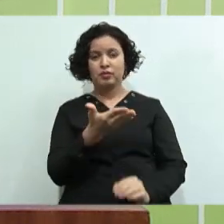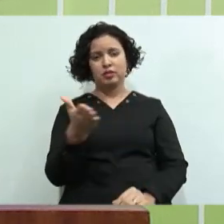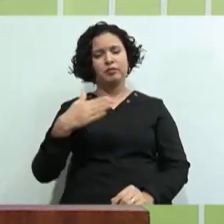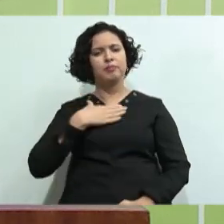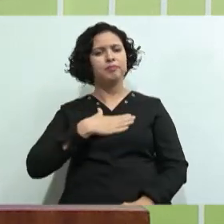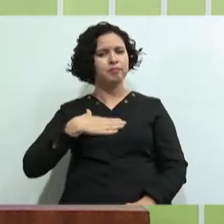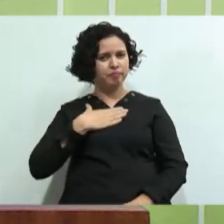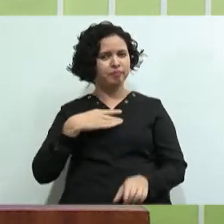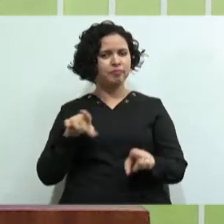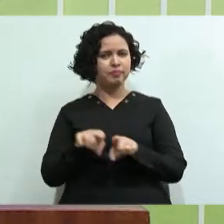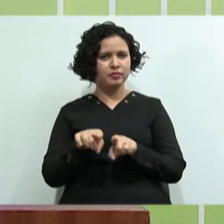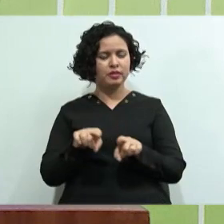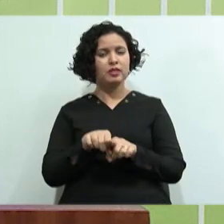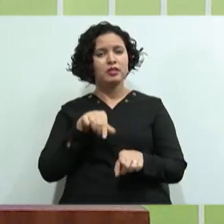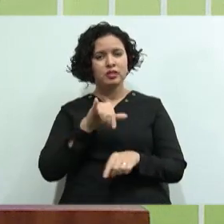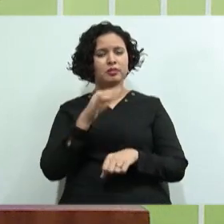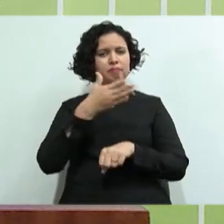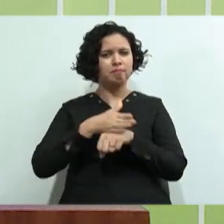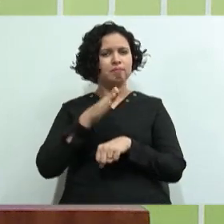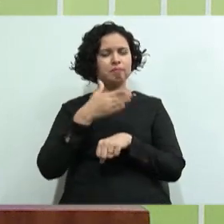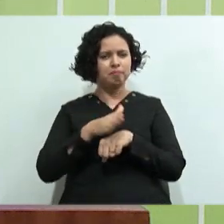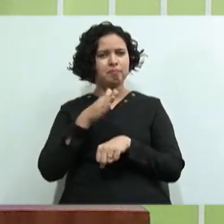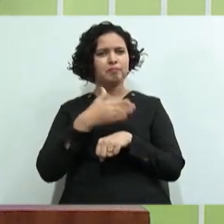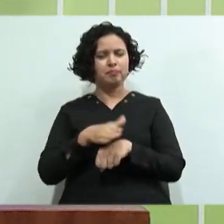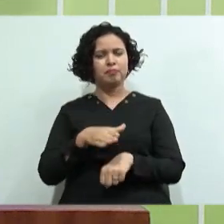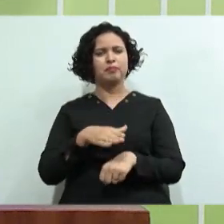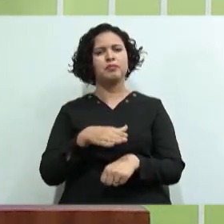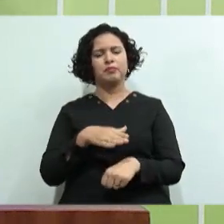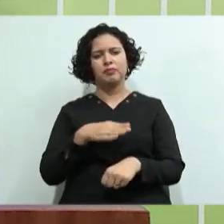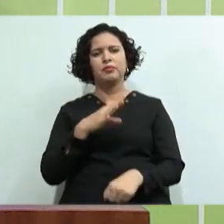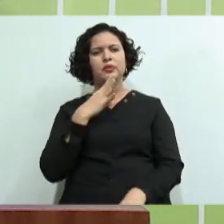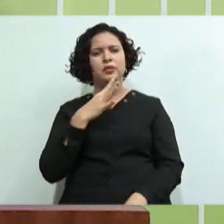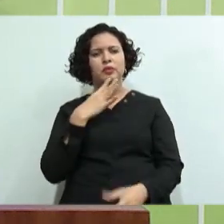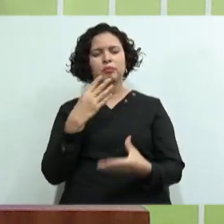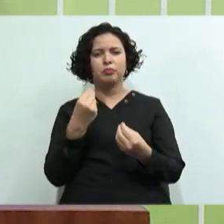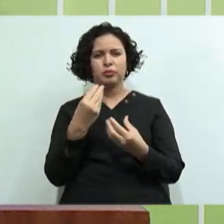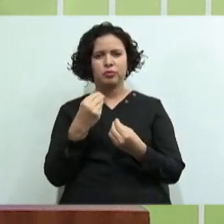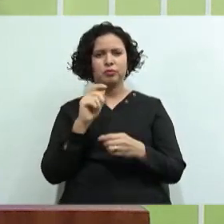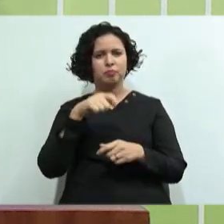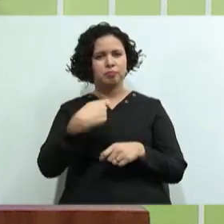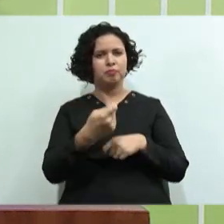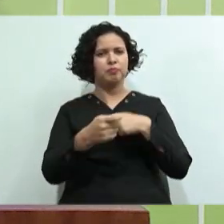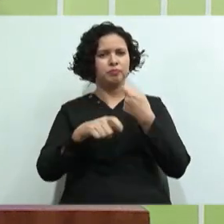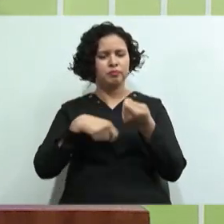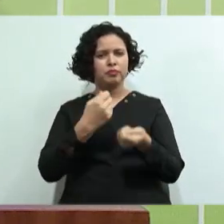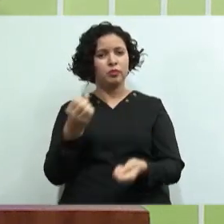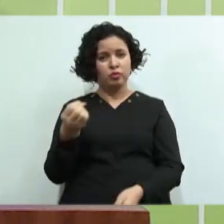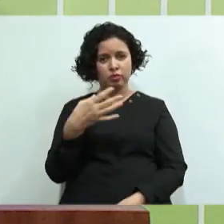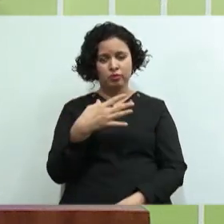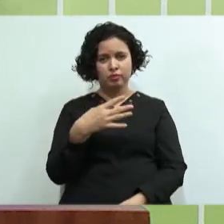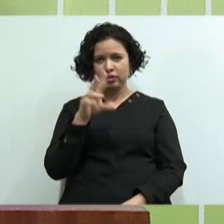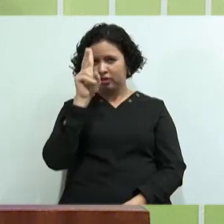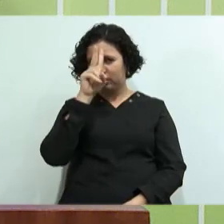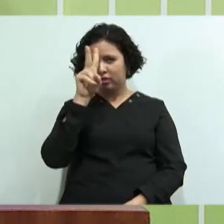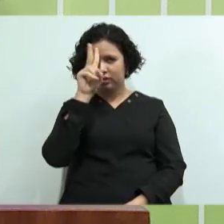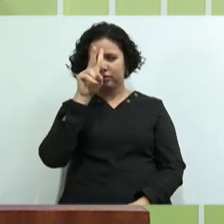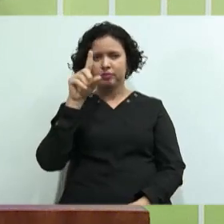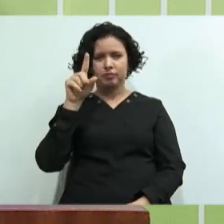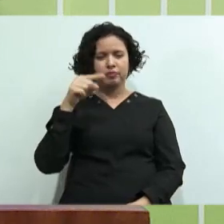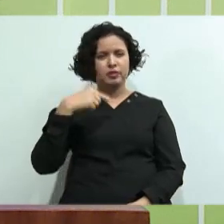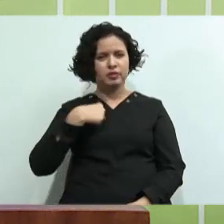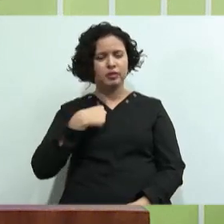gostar também. E se praticarem, vão conhecer bastante sinais novos, tá bom? Vocês lembram que eu tinha dado